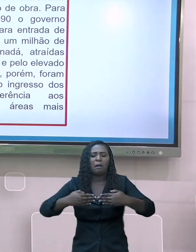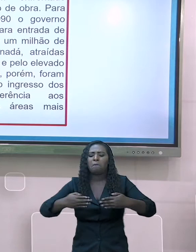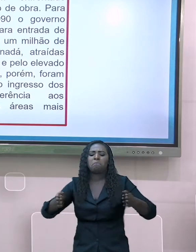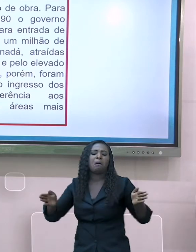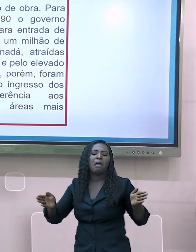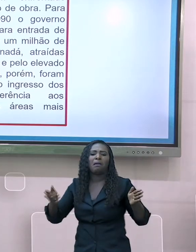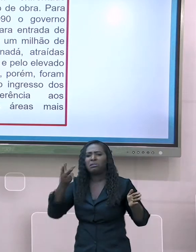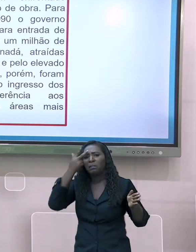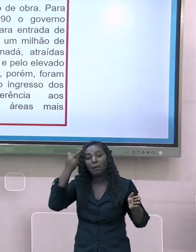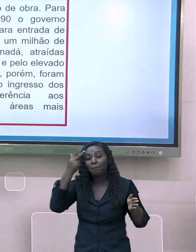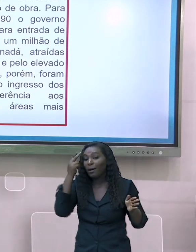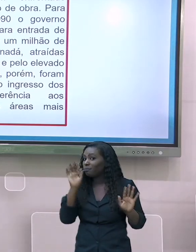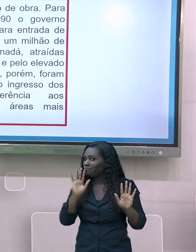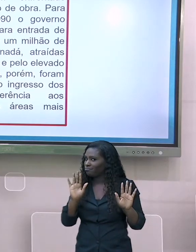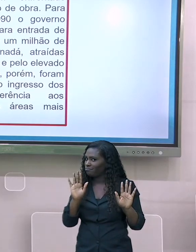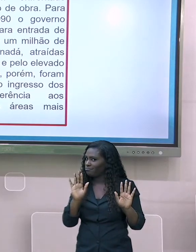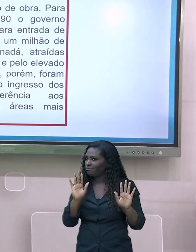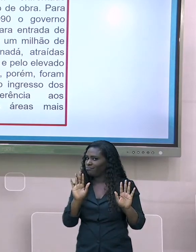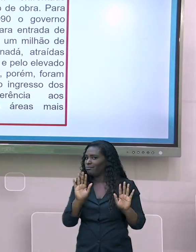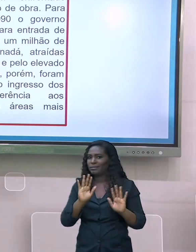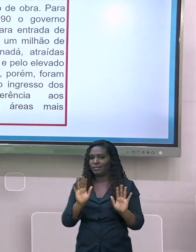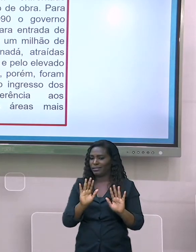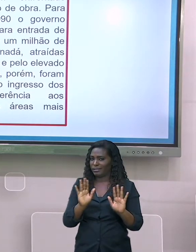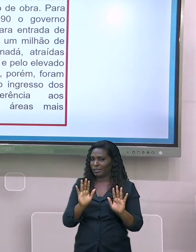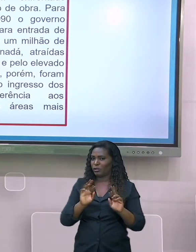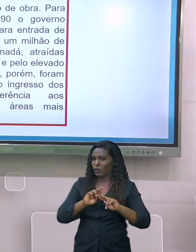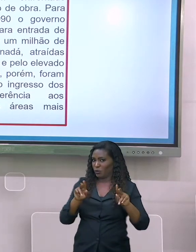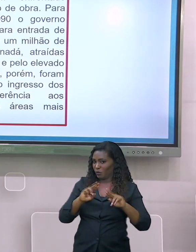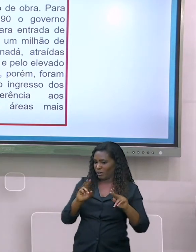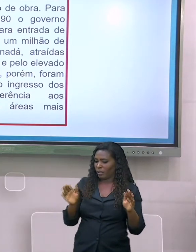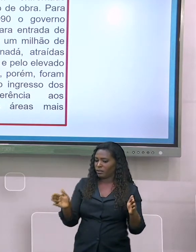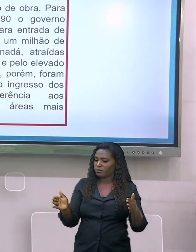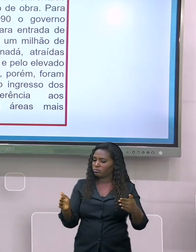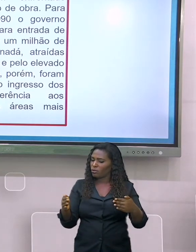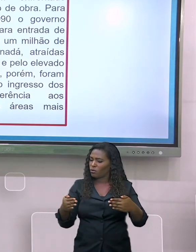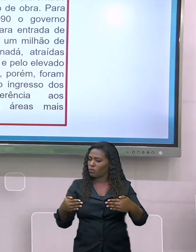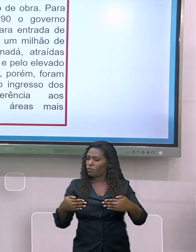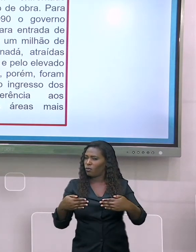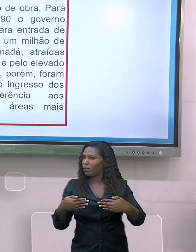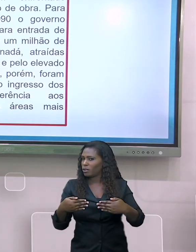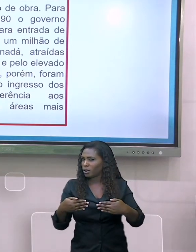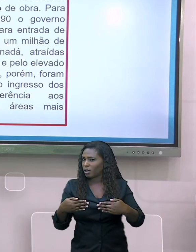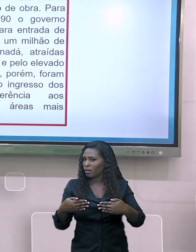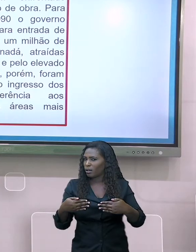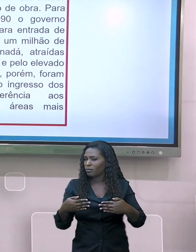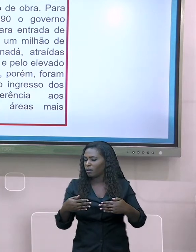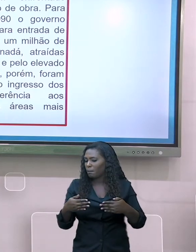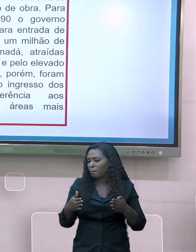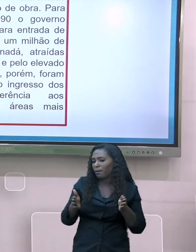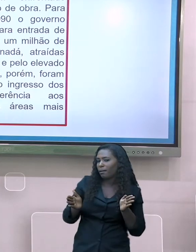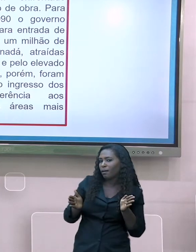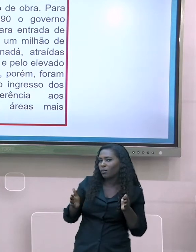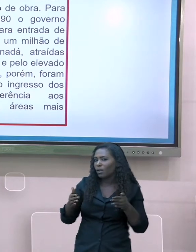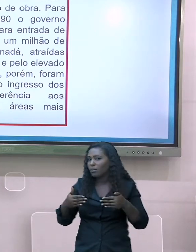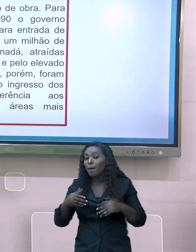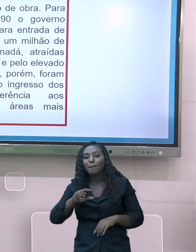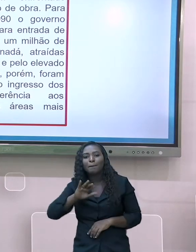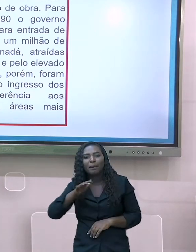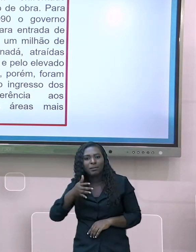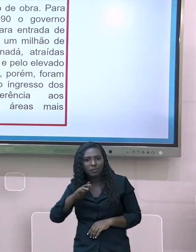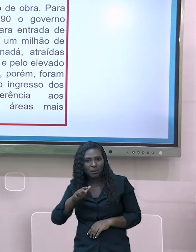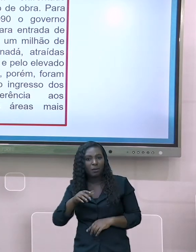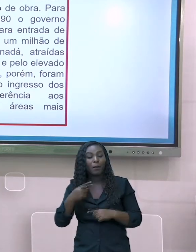está precisando tanto de mão de obra. O mercado precisa de uma mão de obra o quê? Mais